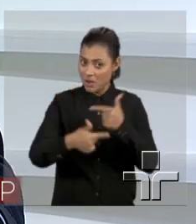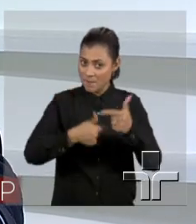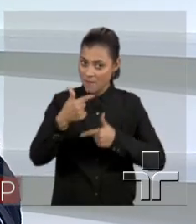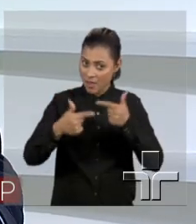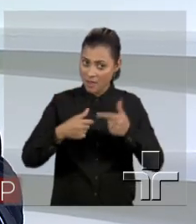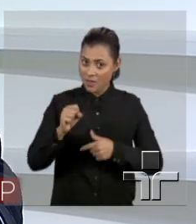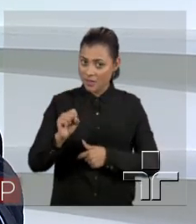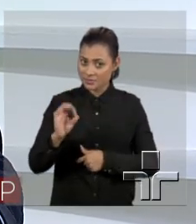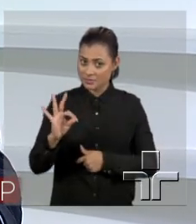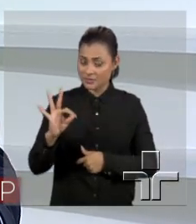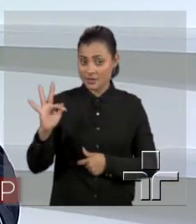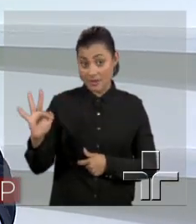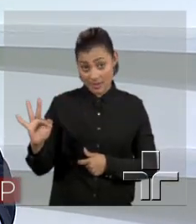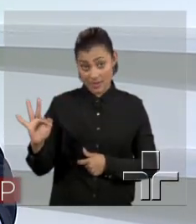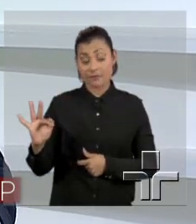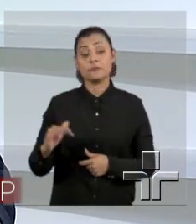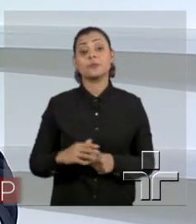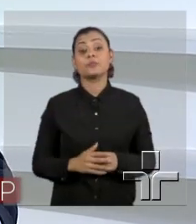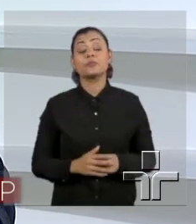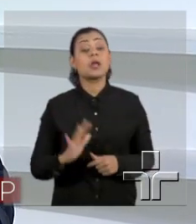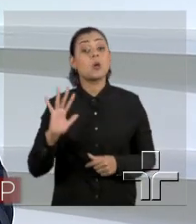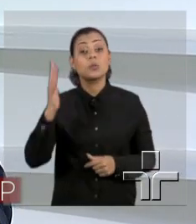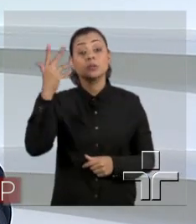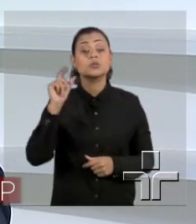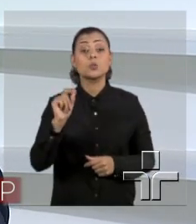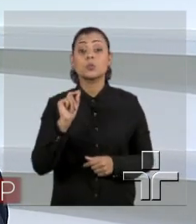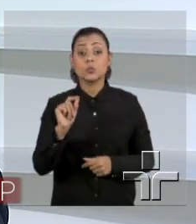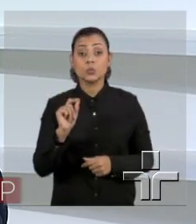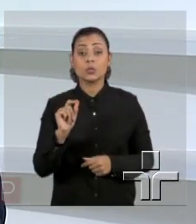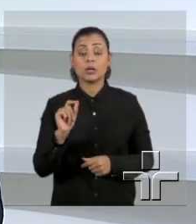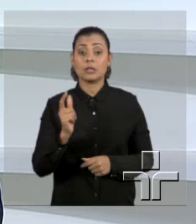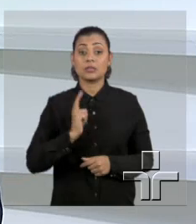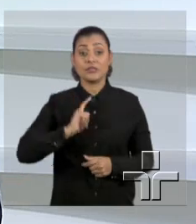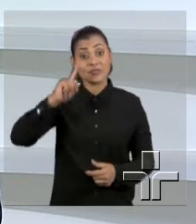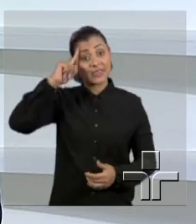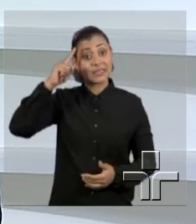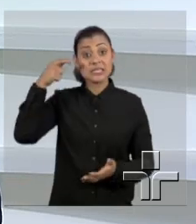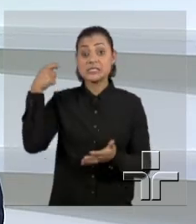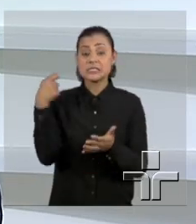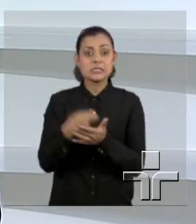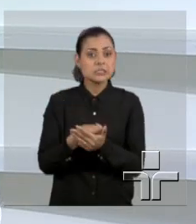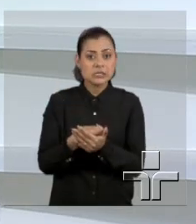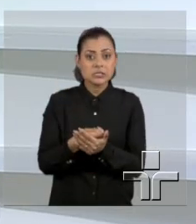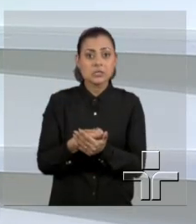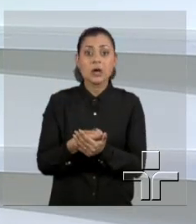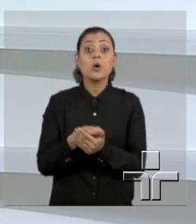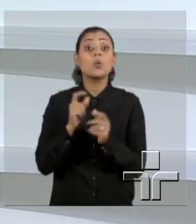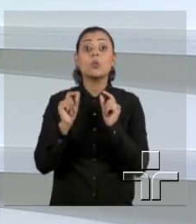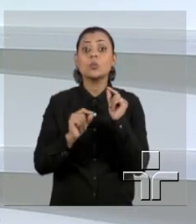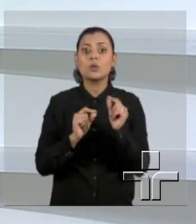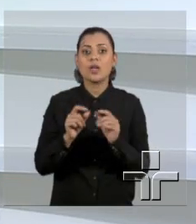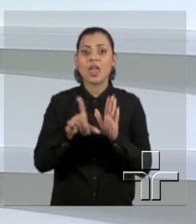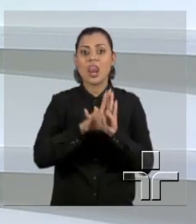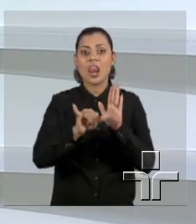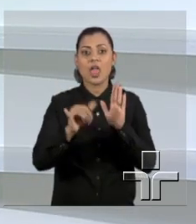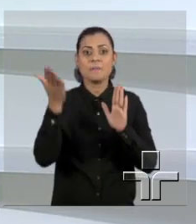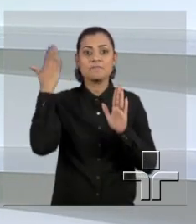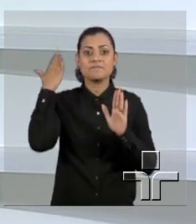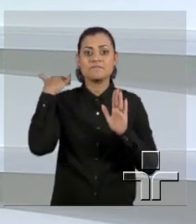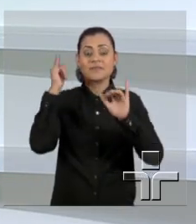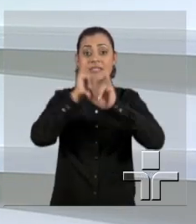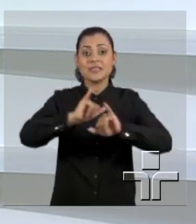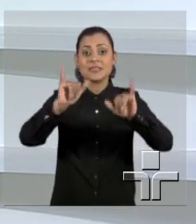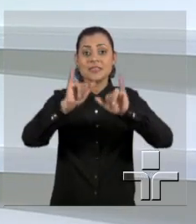no Supremo Tribunal Federal foi a relatoria da decisão que pôs uma pá de cal sobre a velha lei de imprensa